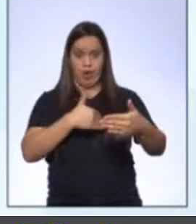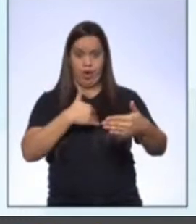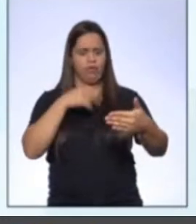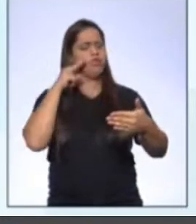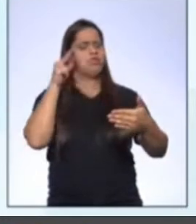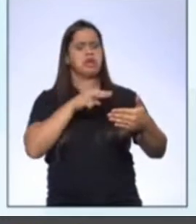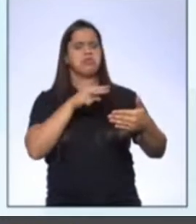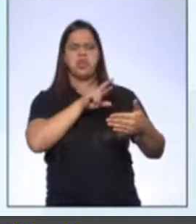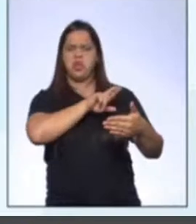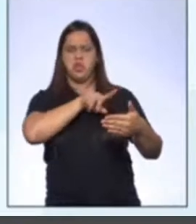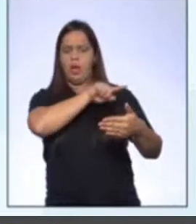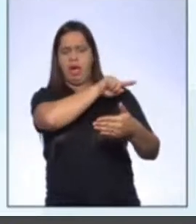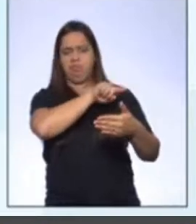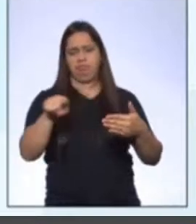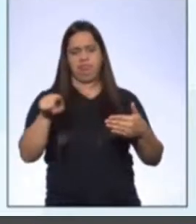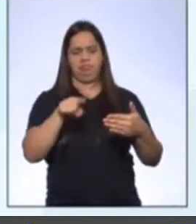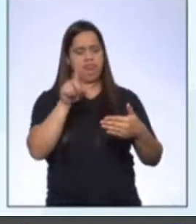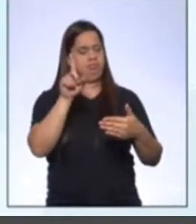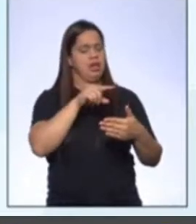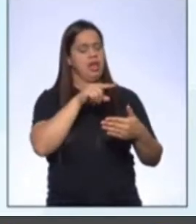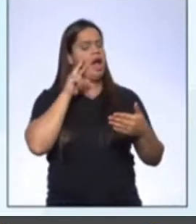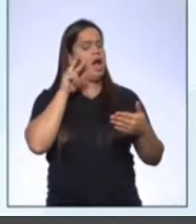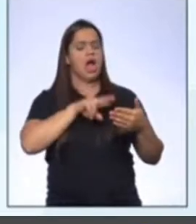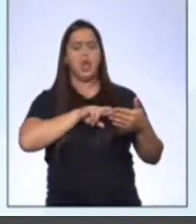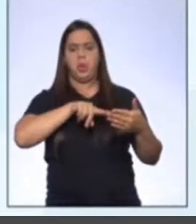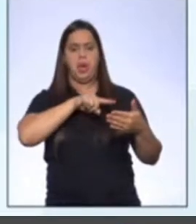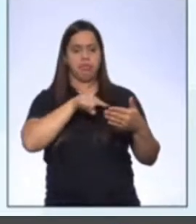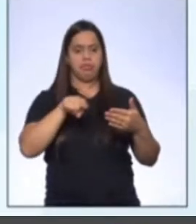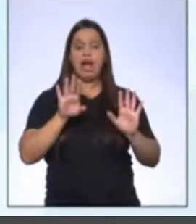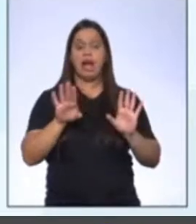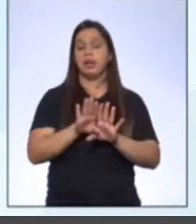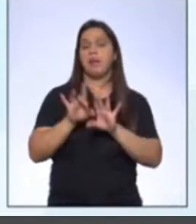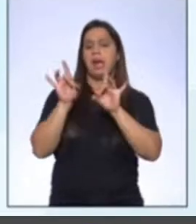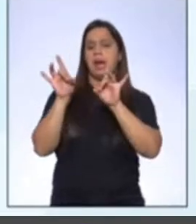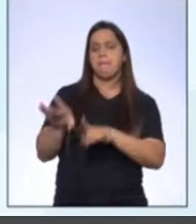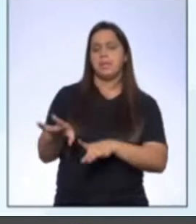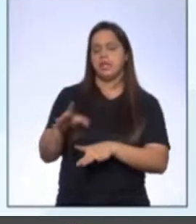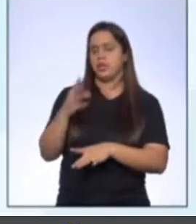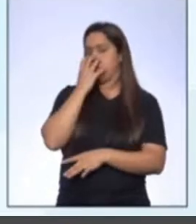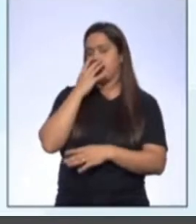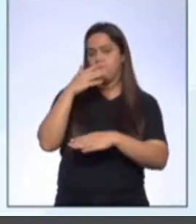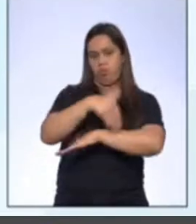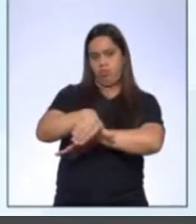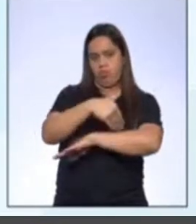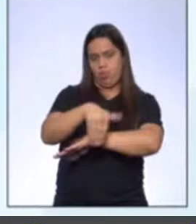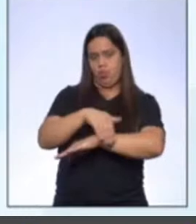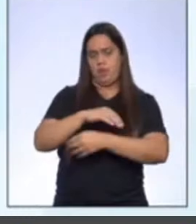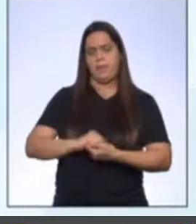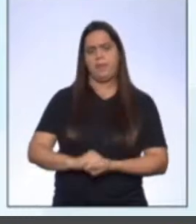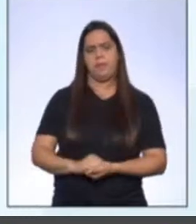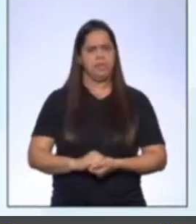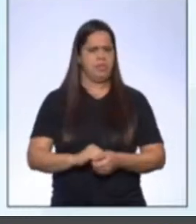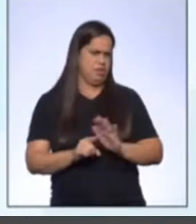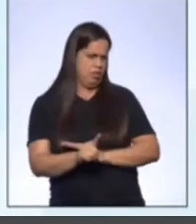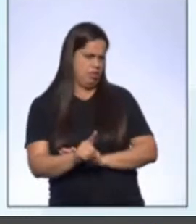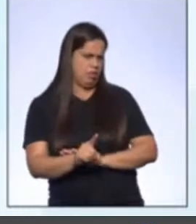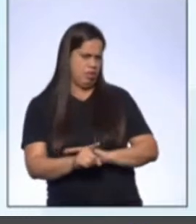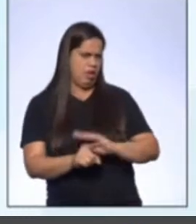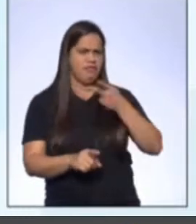é. Vamos pensar nisso, abandono de cães nas ruas. Está falando disso